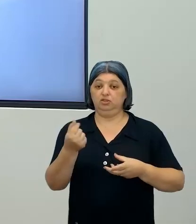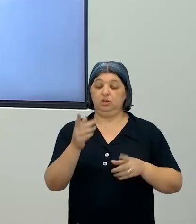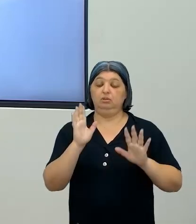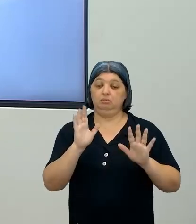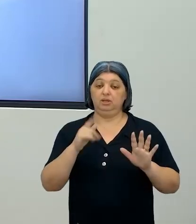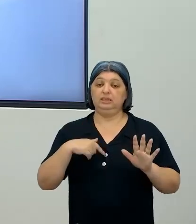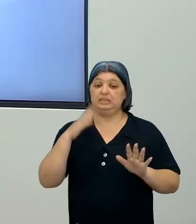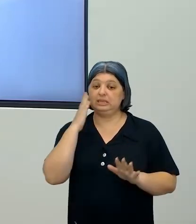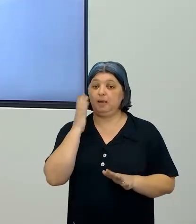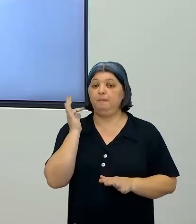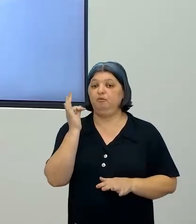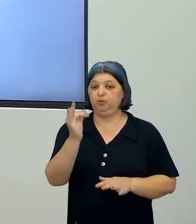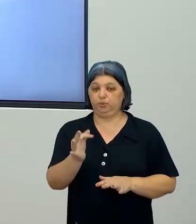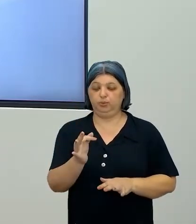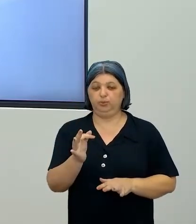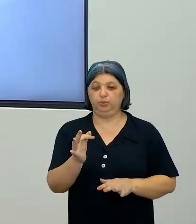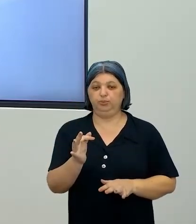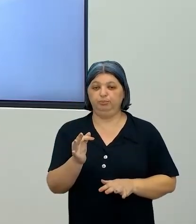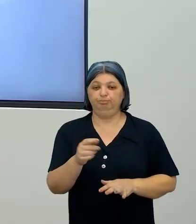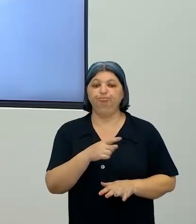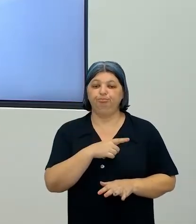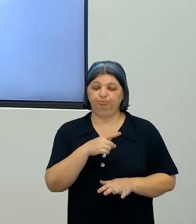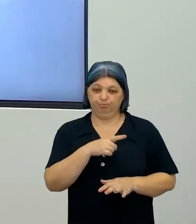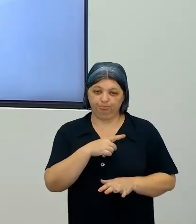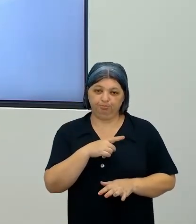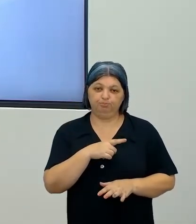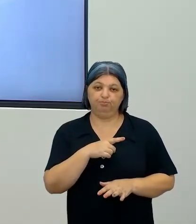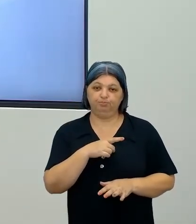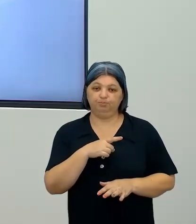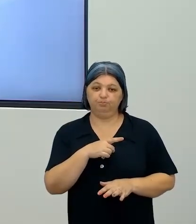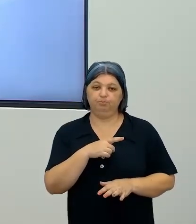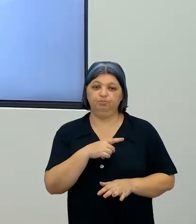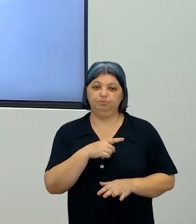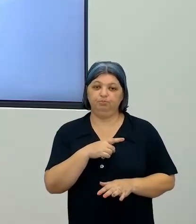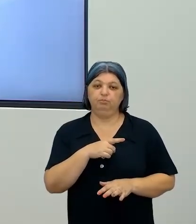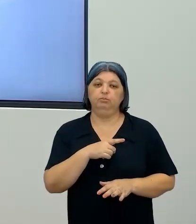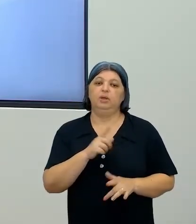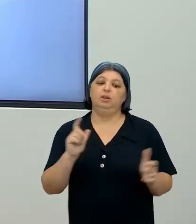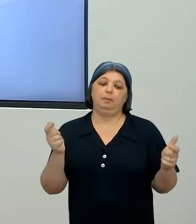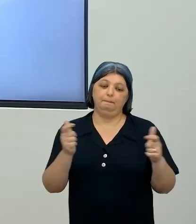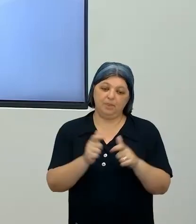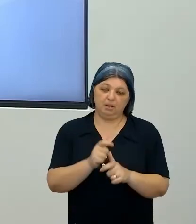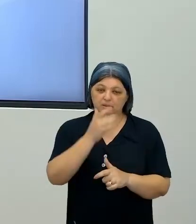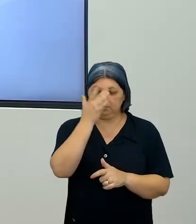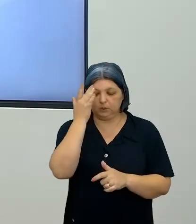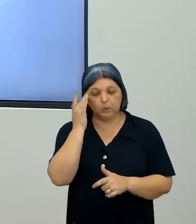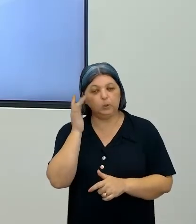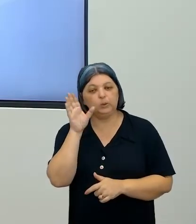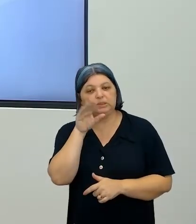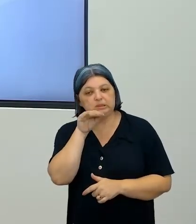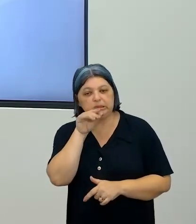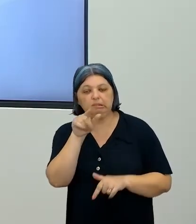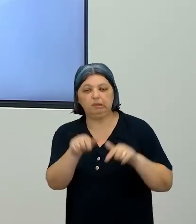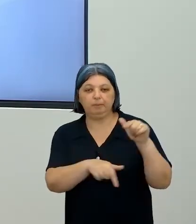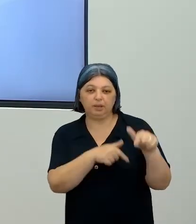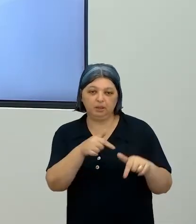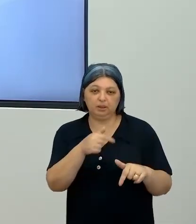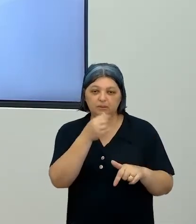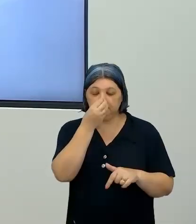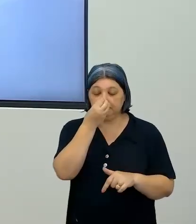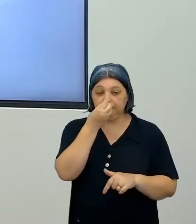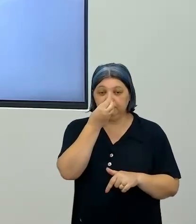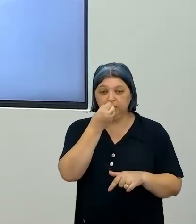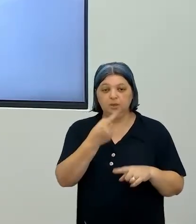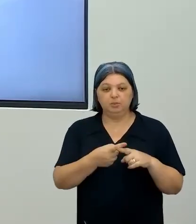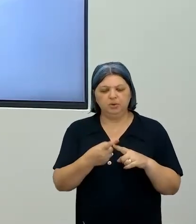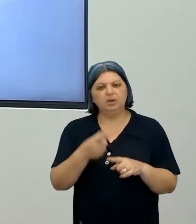longo prazo ela vai ter, então, menos trabalhadores para pagar. Esses trabalhadores, porque eles são versáteis,